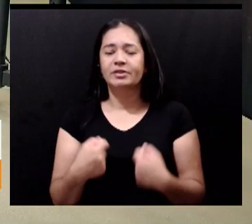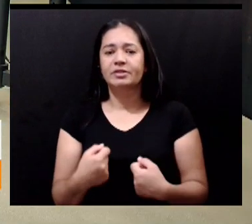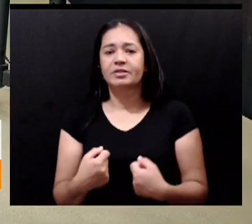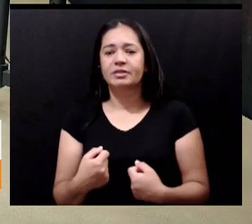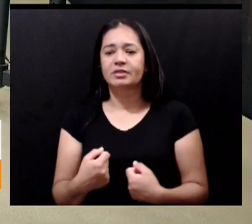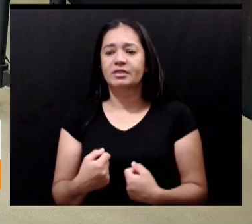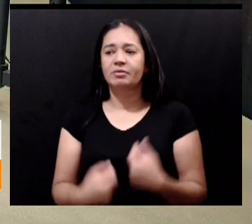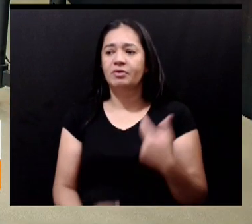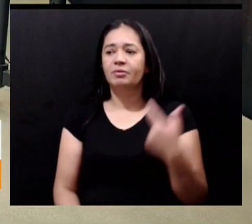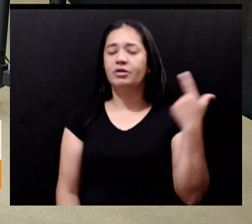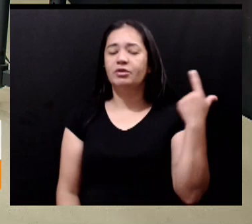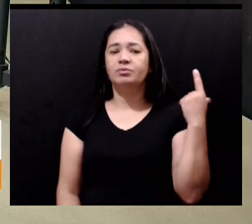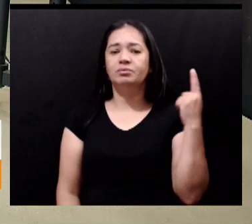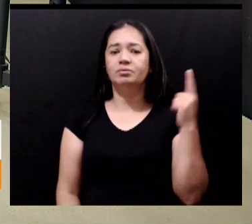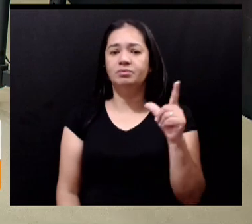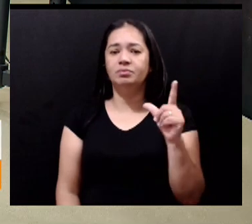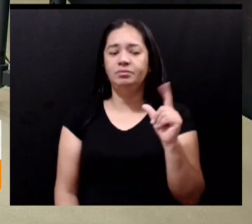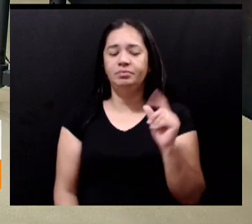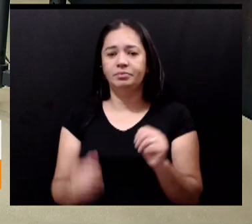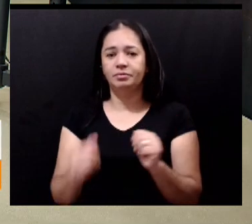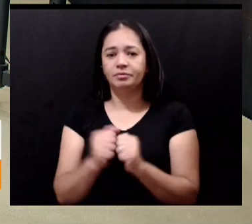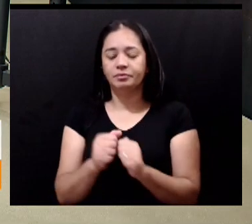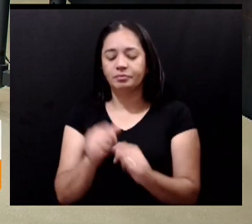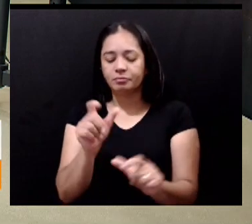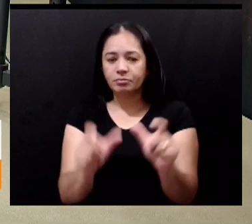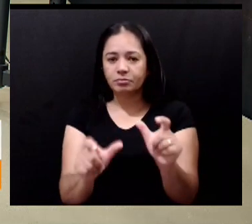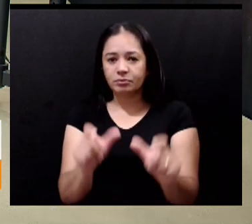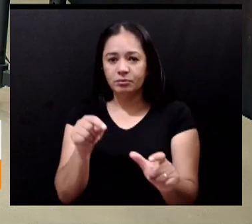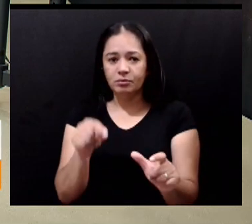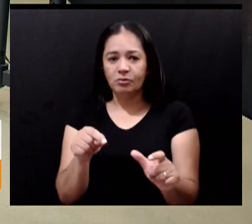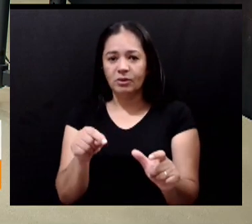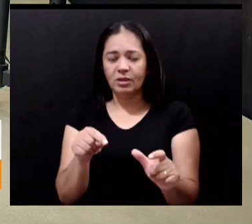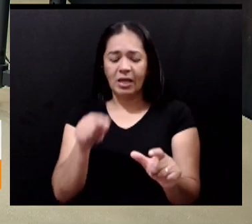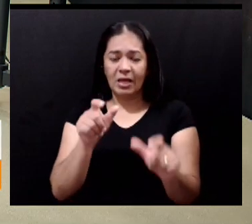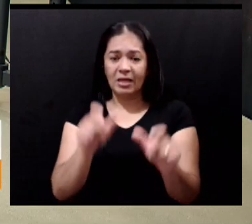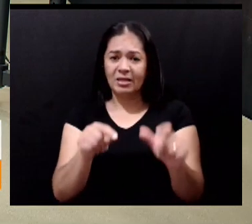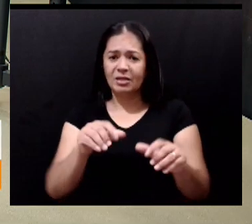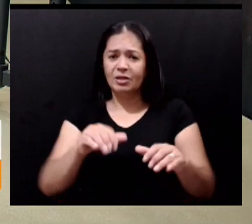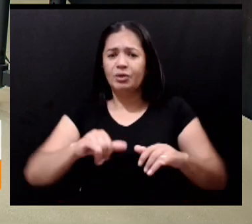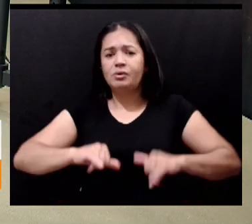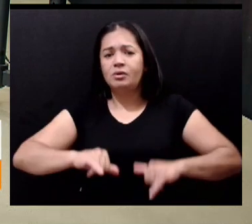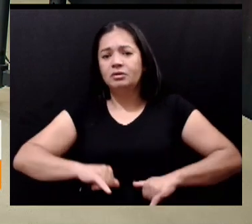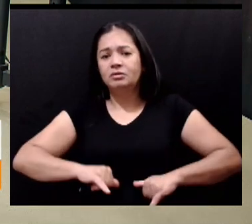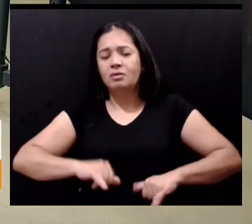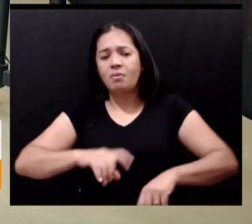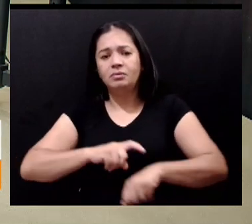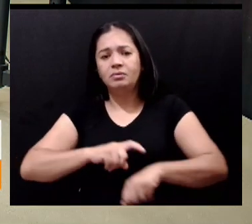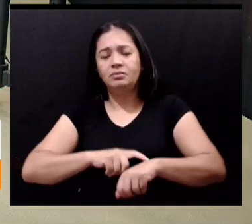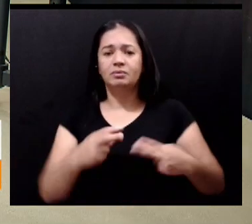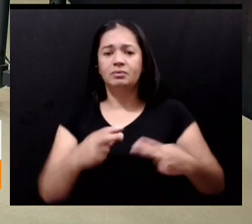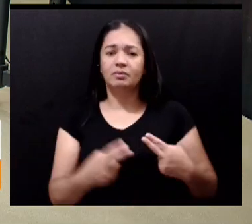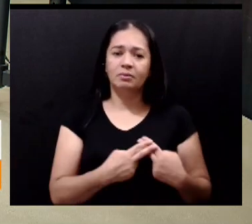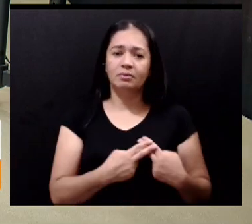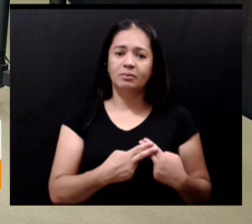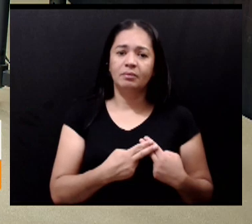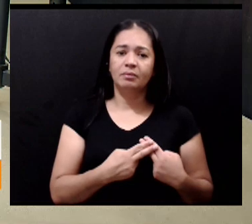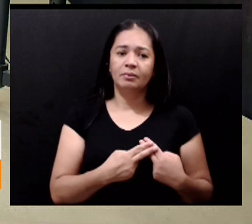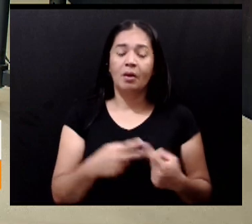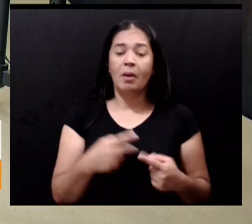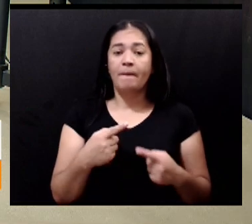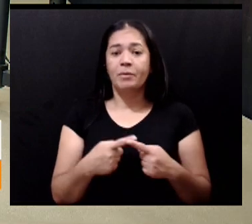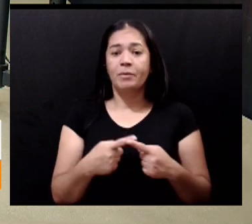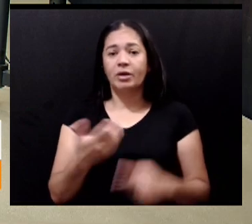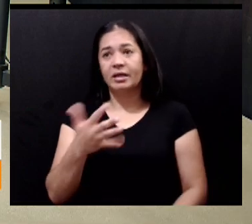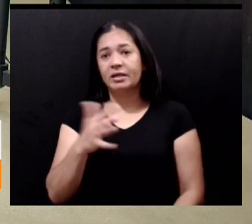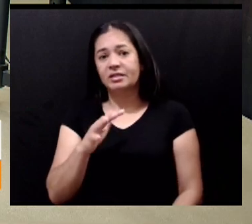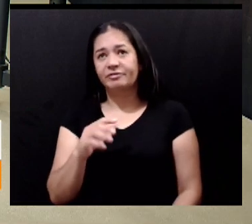com as pessoas que estão sofrendo o luto? Porque às vezes a dor é a tal da empatia, né? A